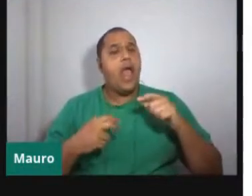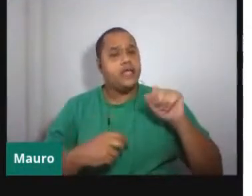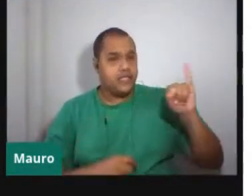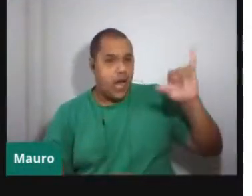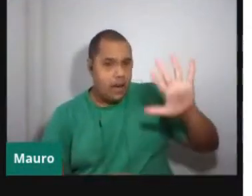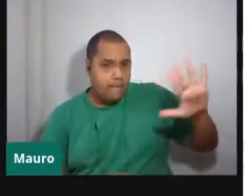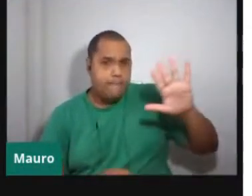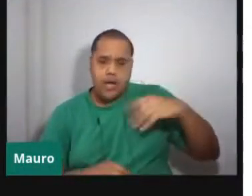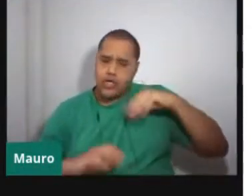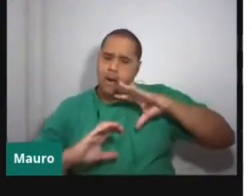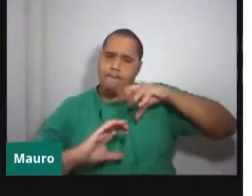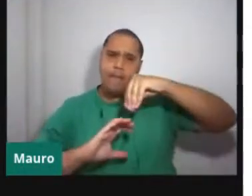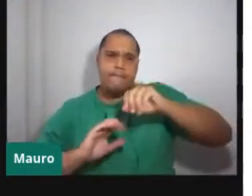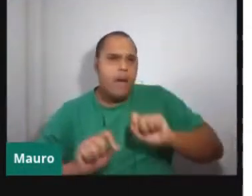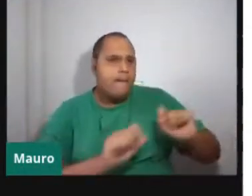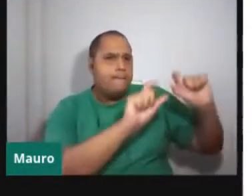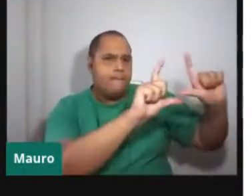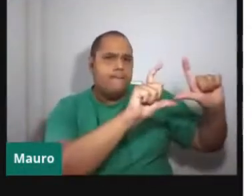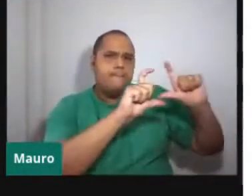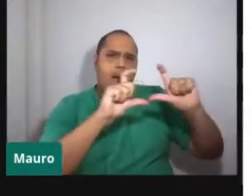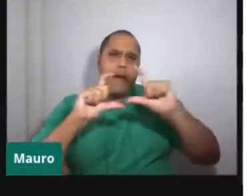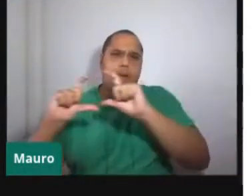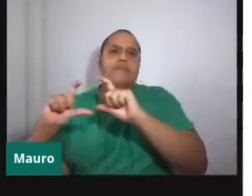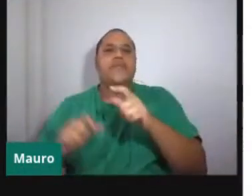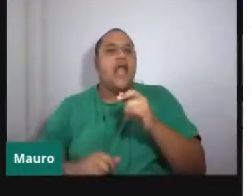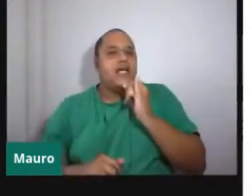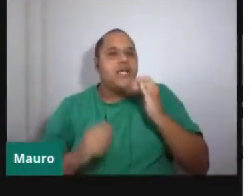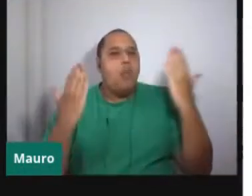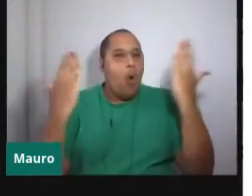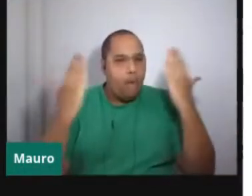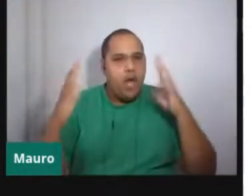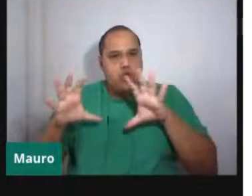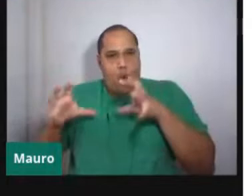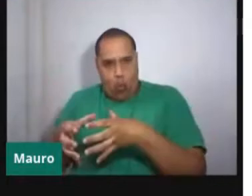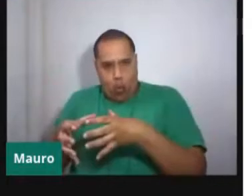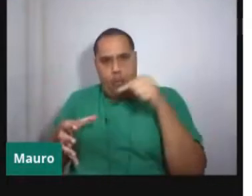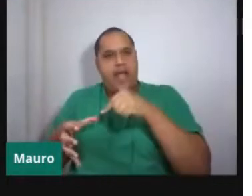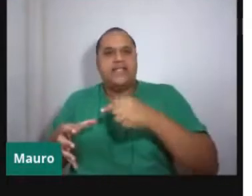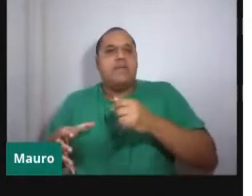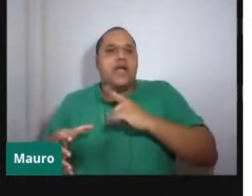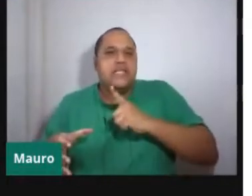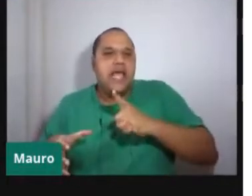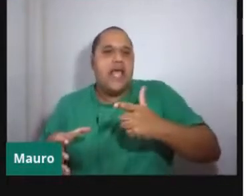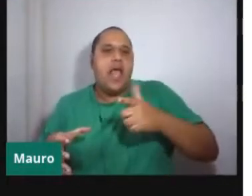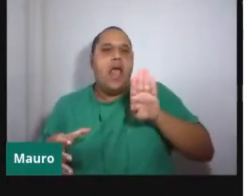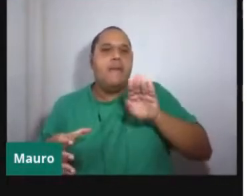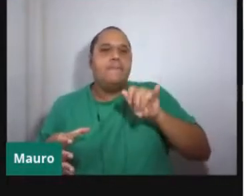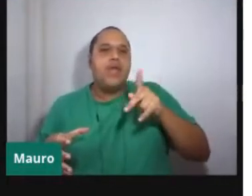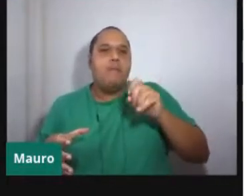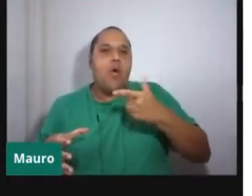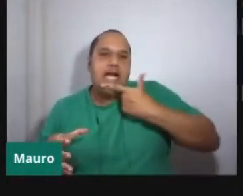são realizados por comparação entre grupo. Então, o grupo A tem transtorno bipolar, e o grupo B é